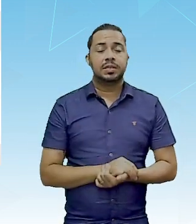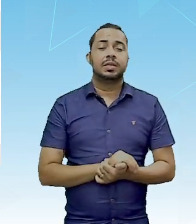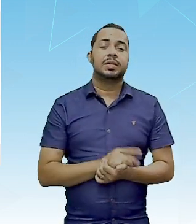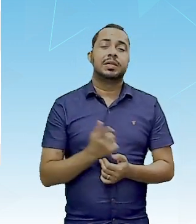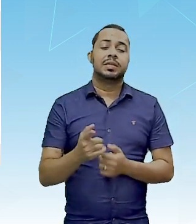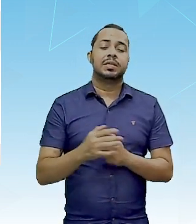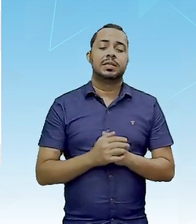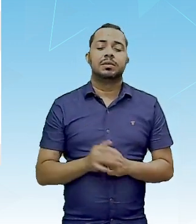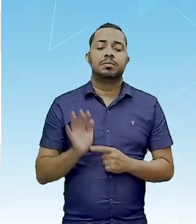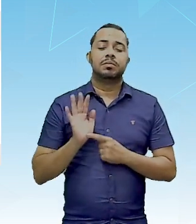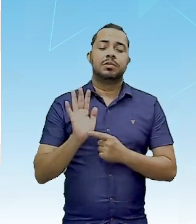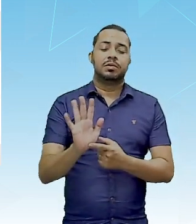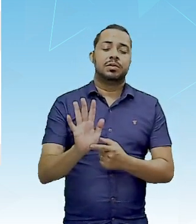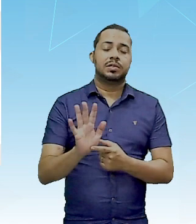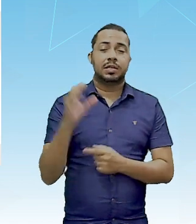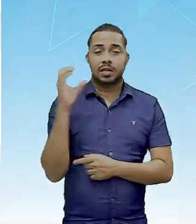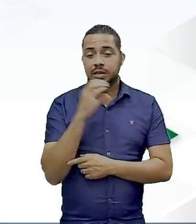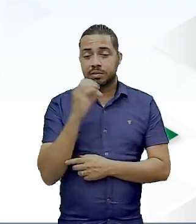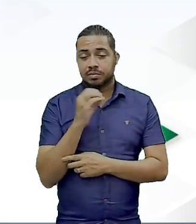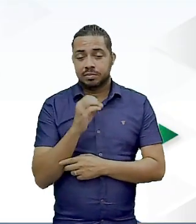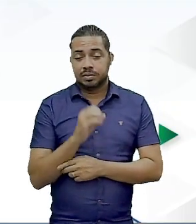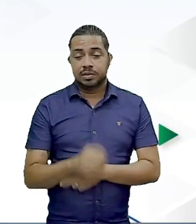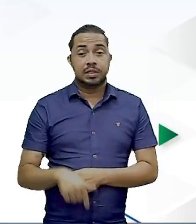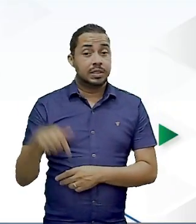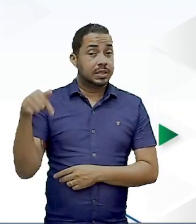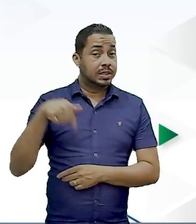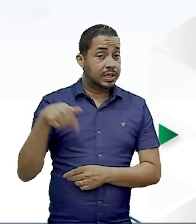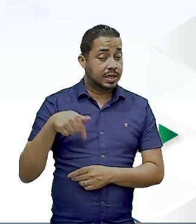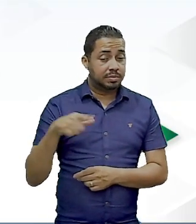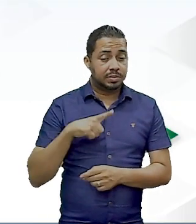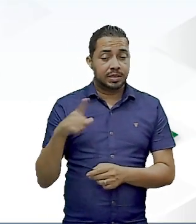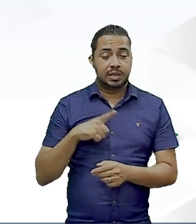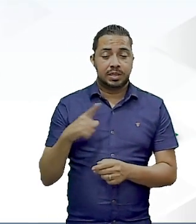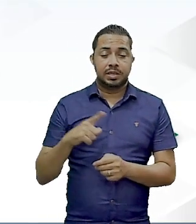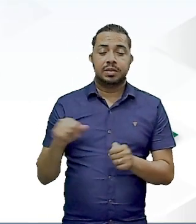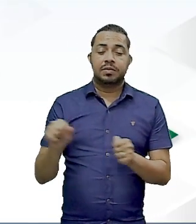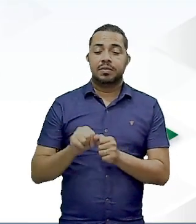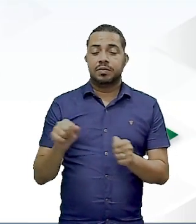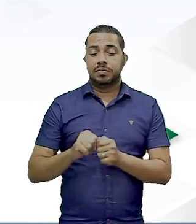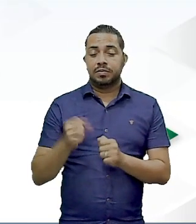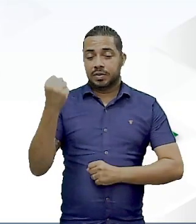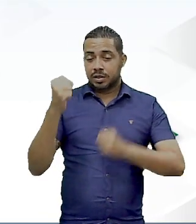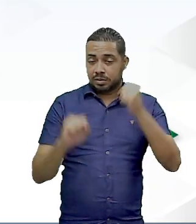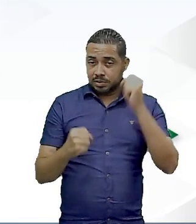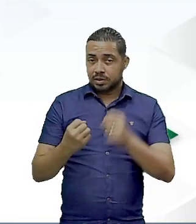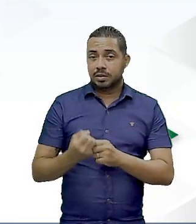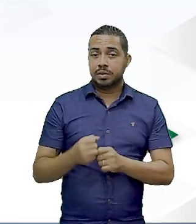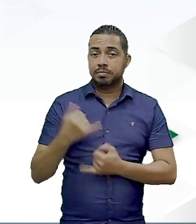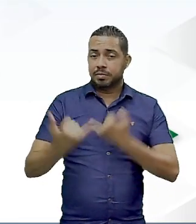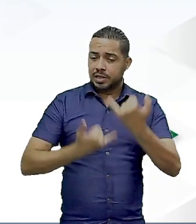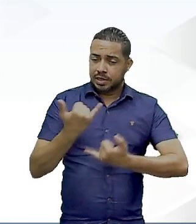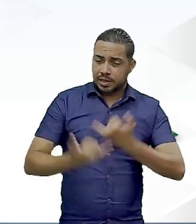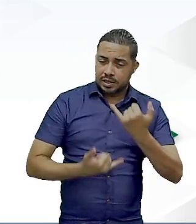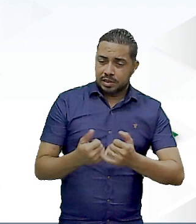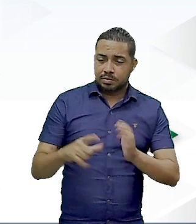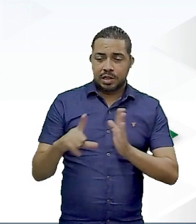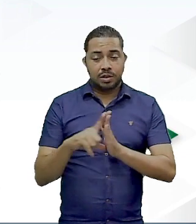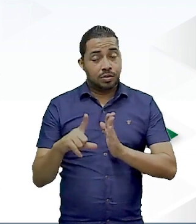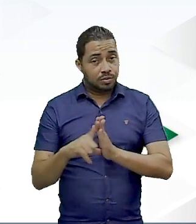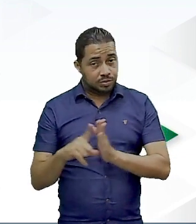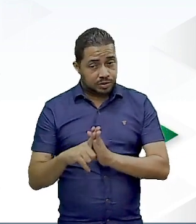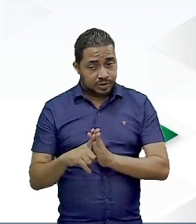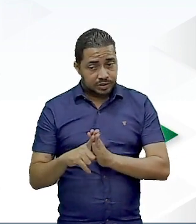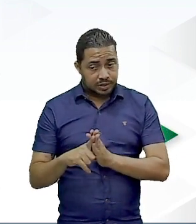aí, ó. Mostra aí, Jonathan, rapidão. Sétima questão, que a fábrica produz N brinquedos para certa loja